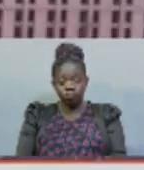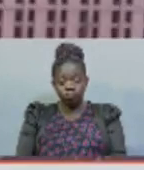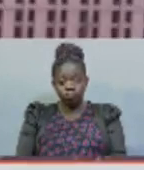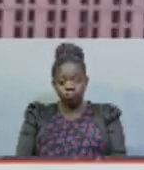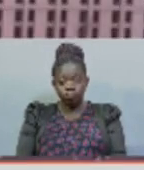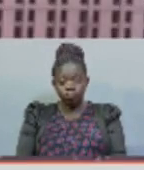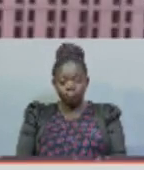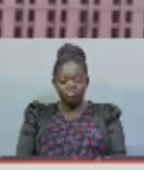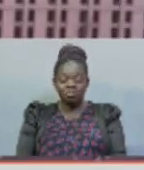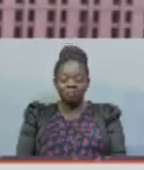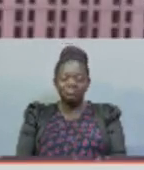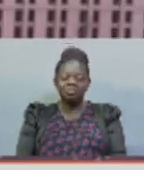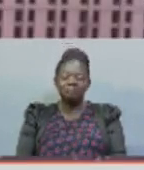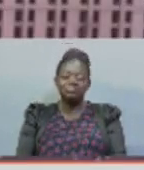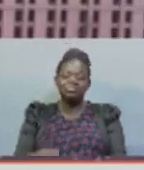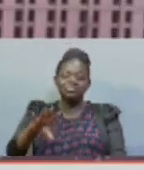nosso país.